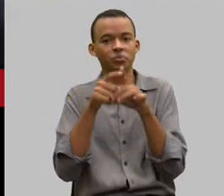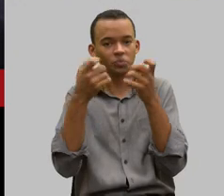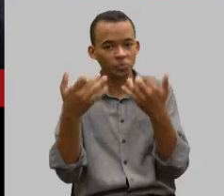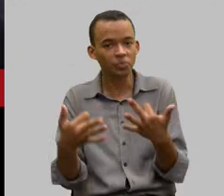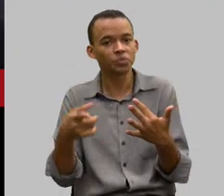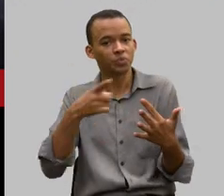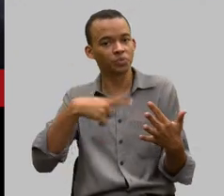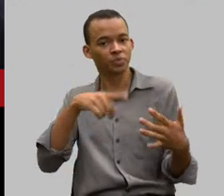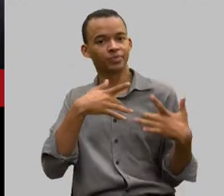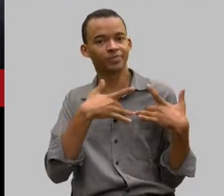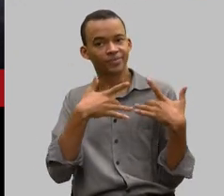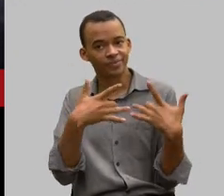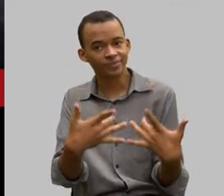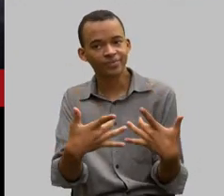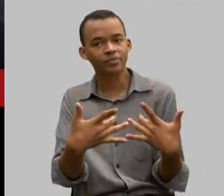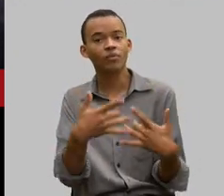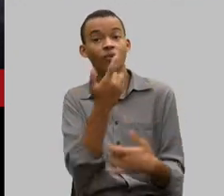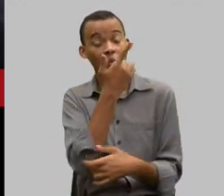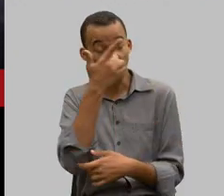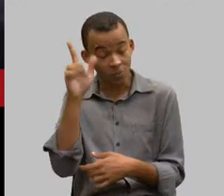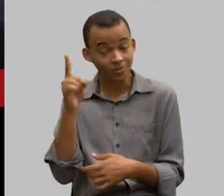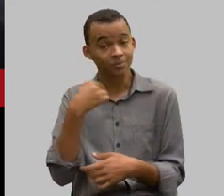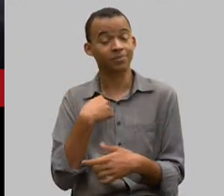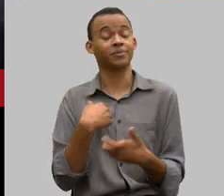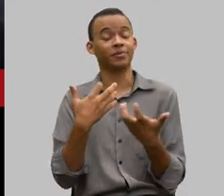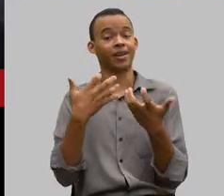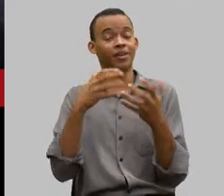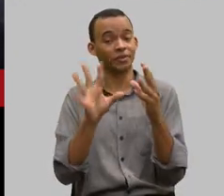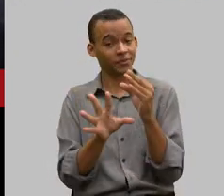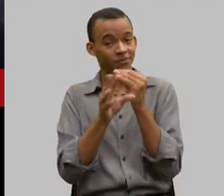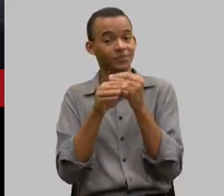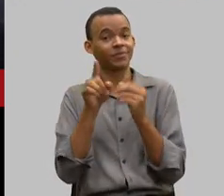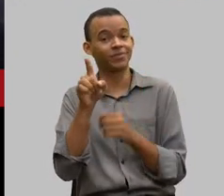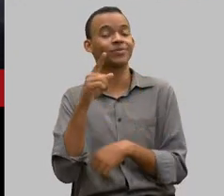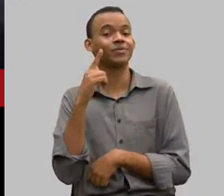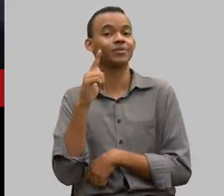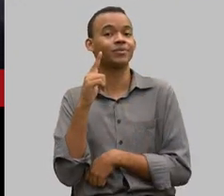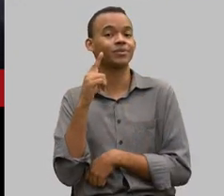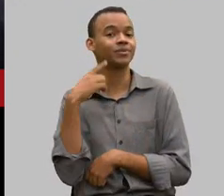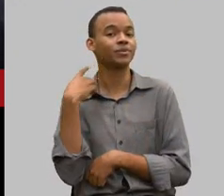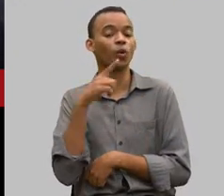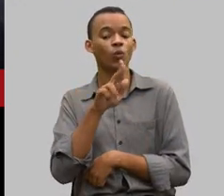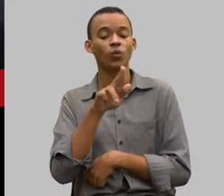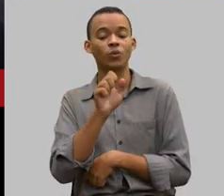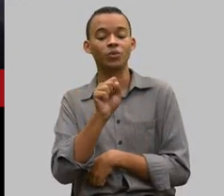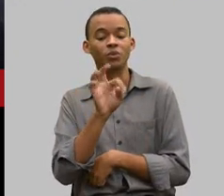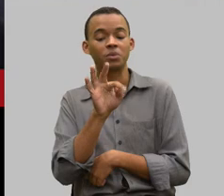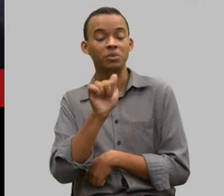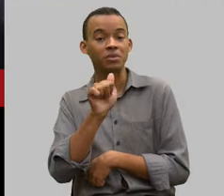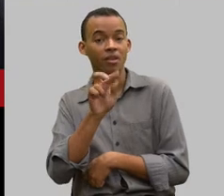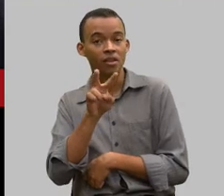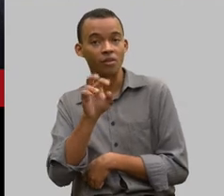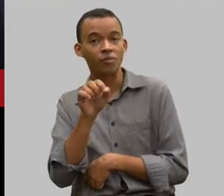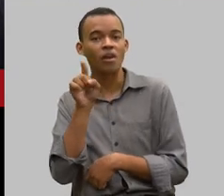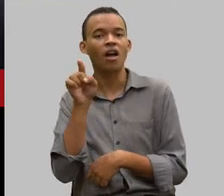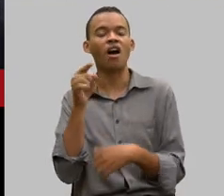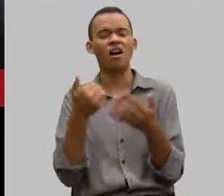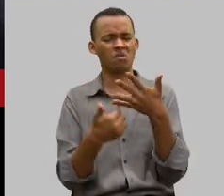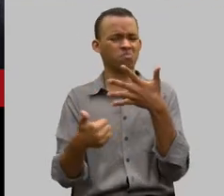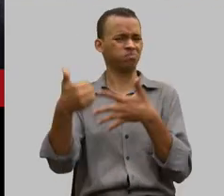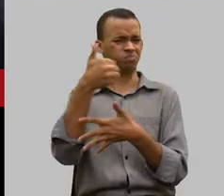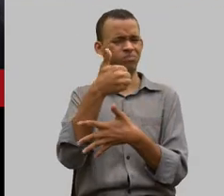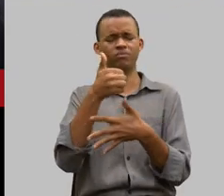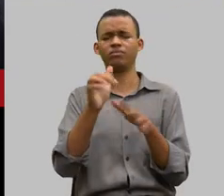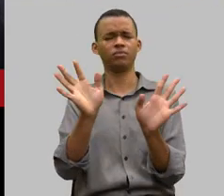disposição e outra coisa que eu queria falar do Gustavo Valadares lá não tem privilégio não tem privilégio ele